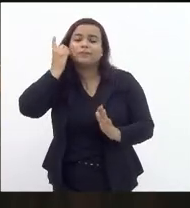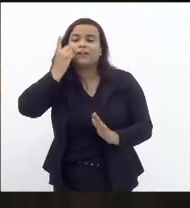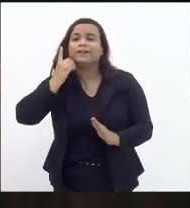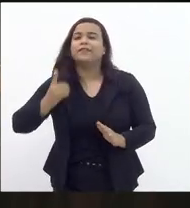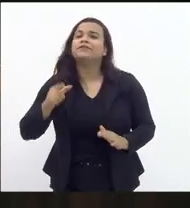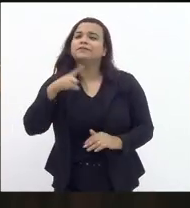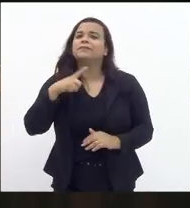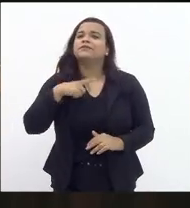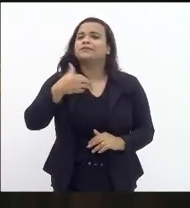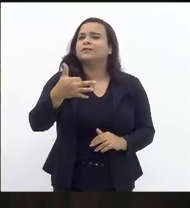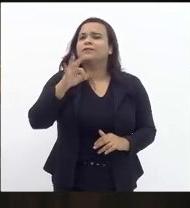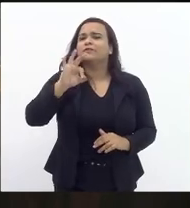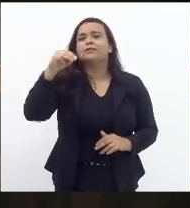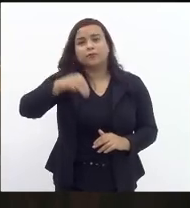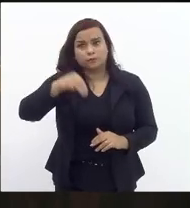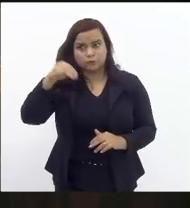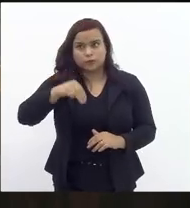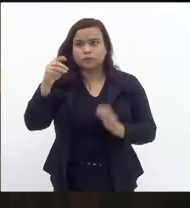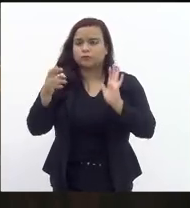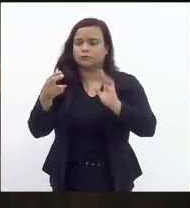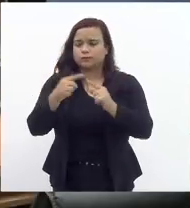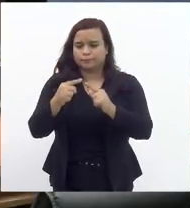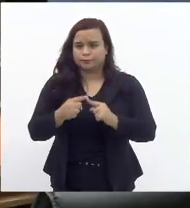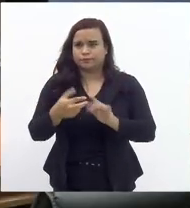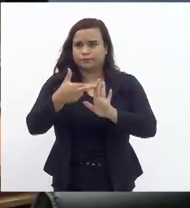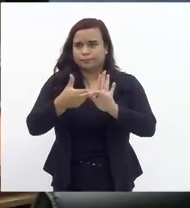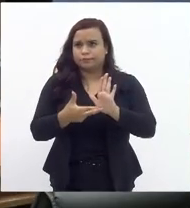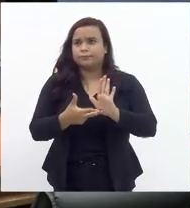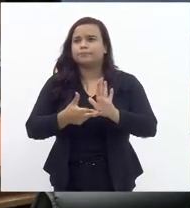dispõe de 10 minutos no tempo regimental.